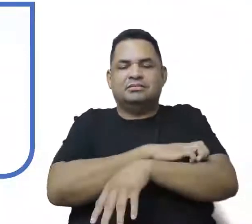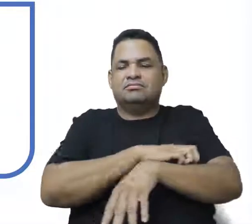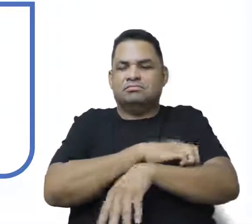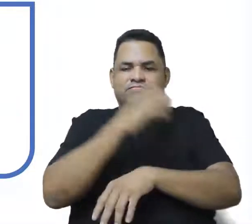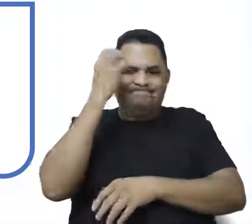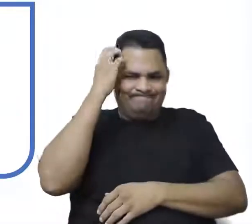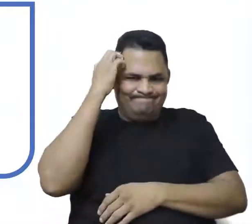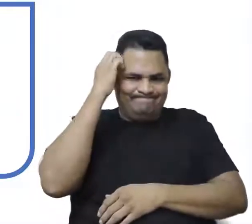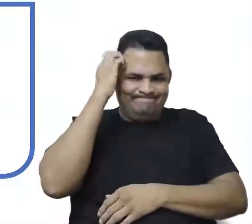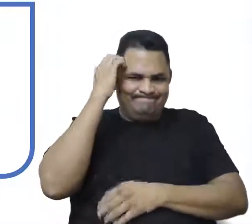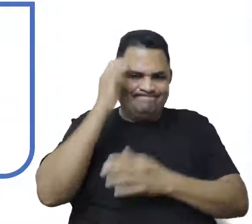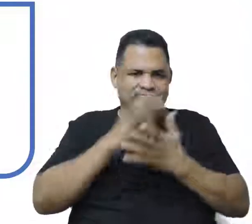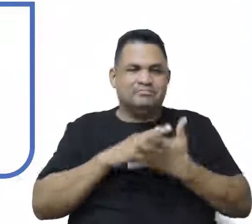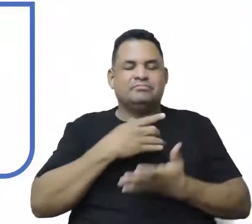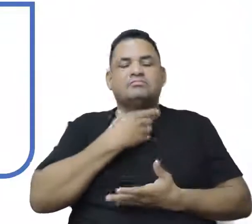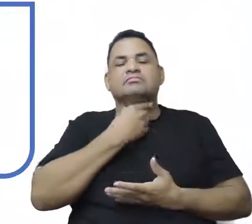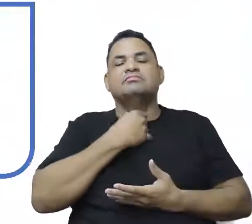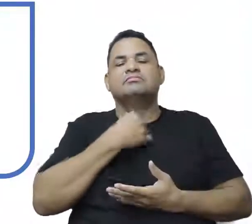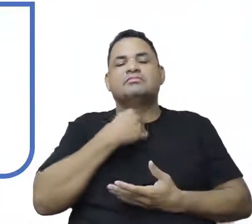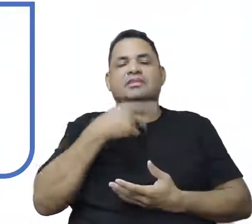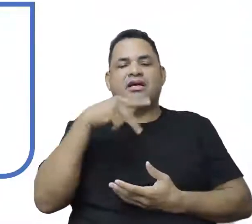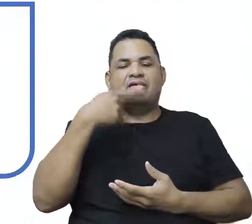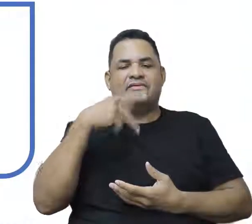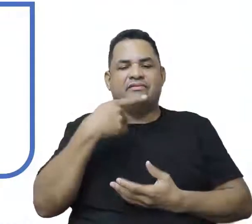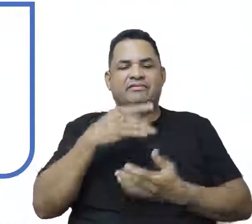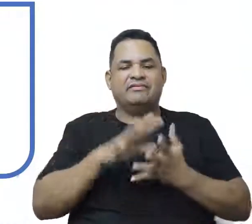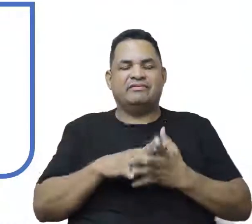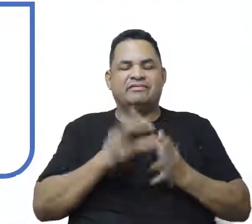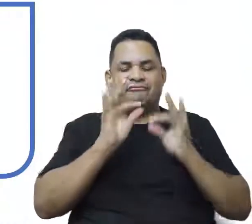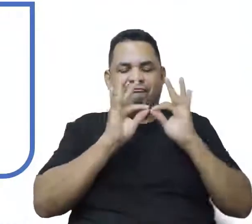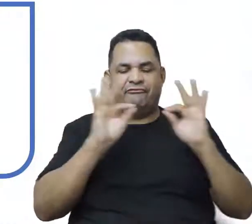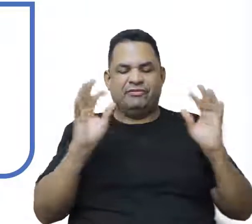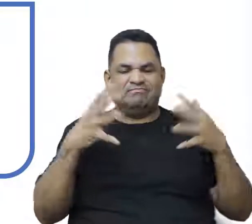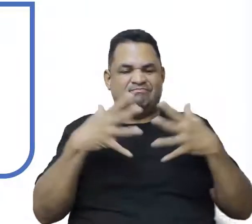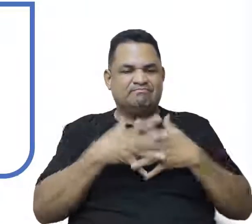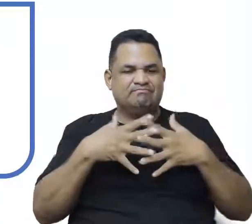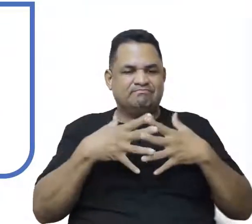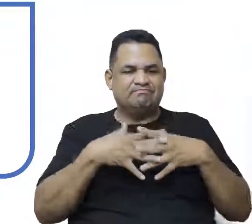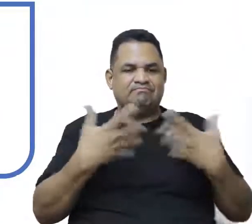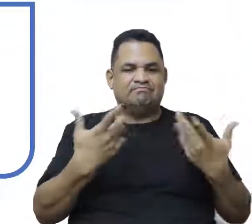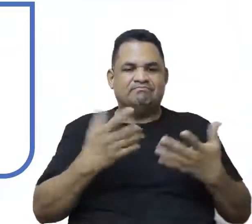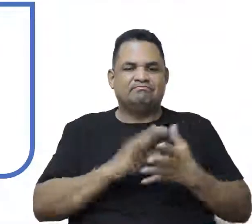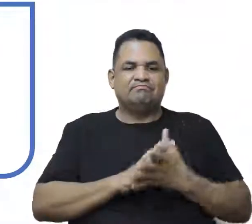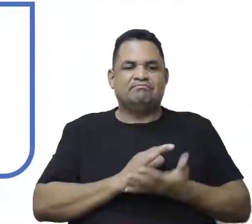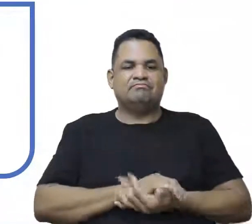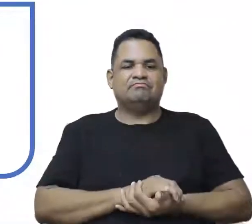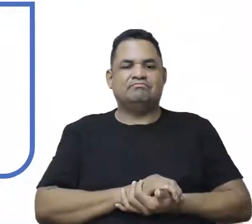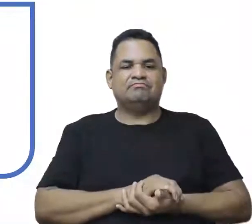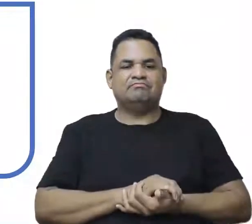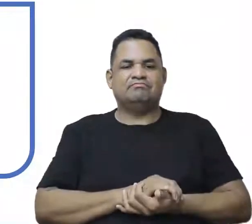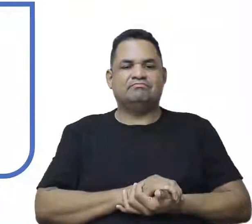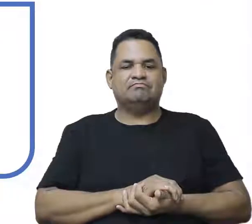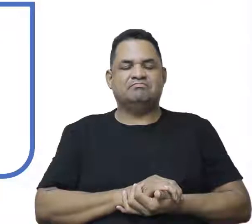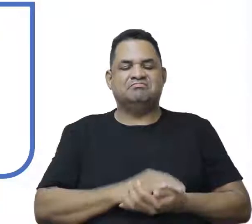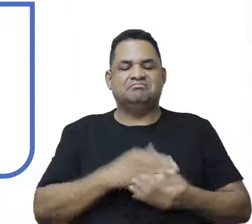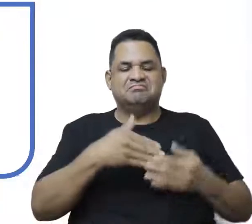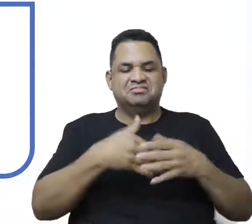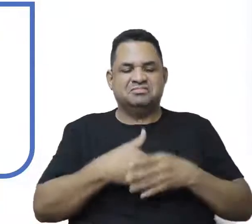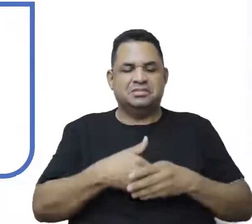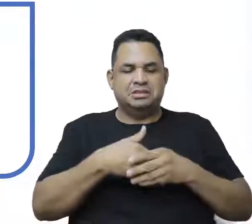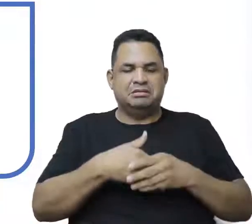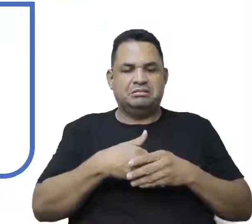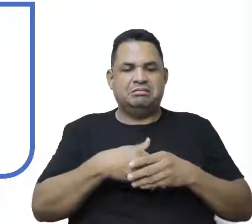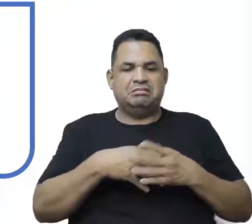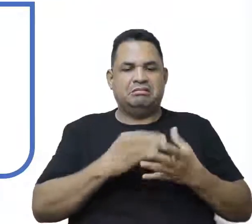corpo, limpar a garganta, falando frases aí complexas, né? Um pouco meio senex também. Aperto de mão,